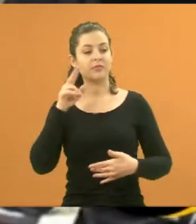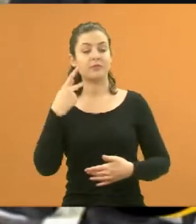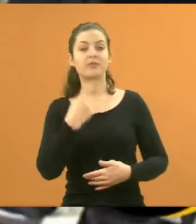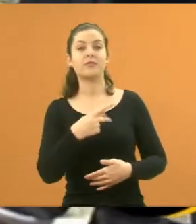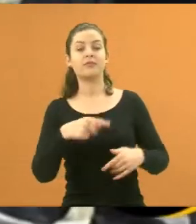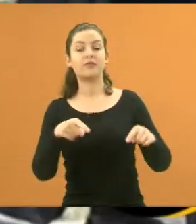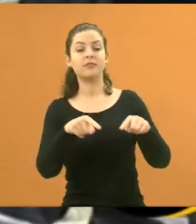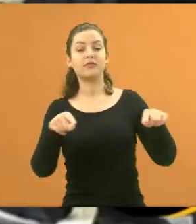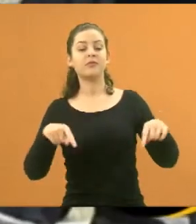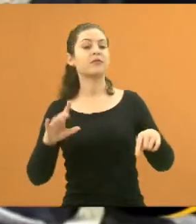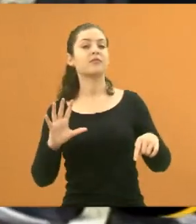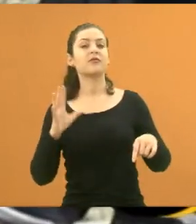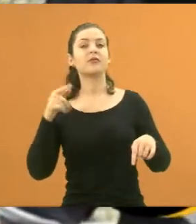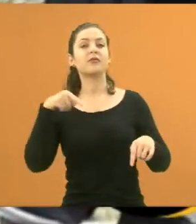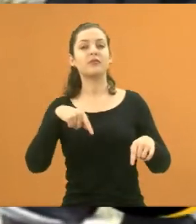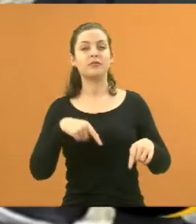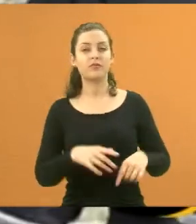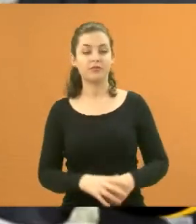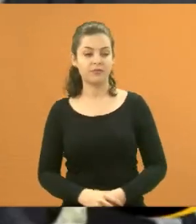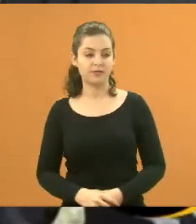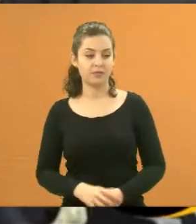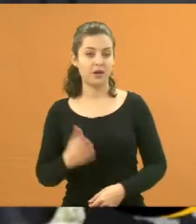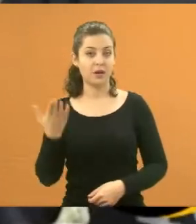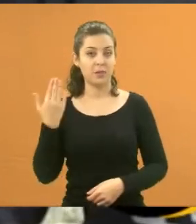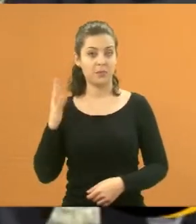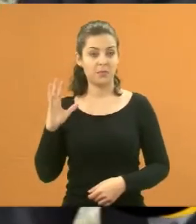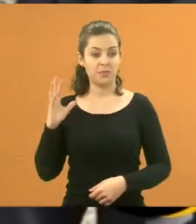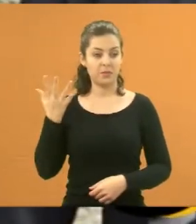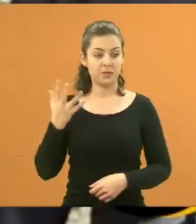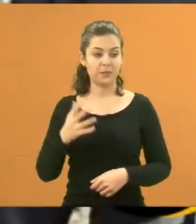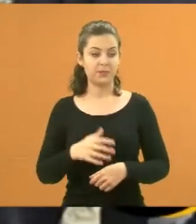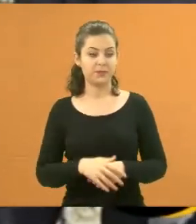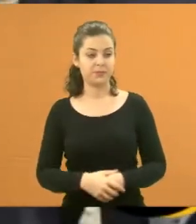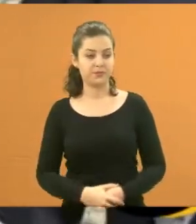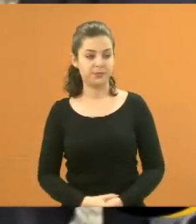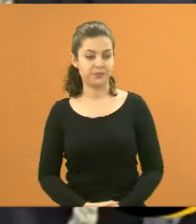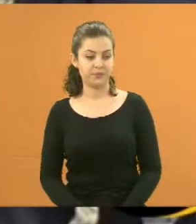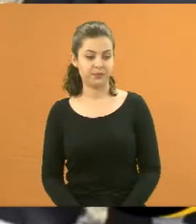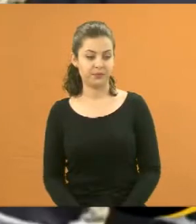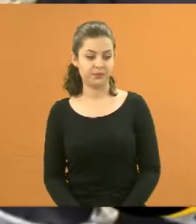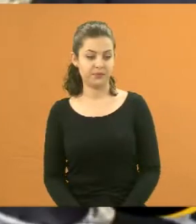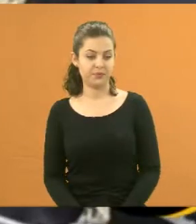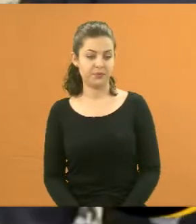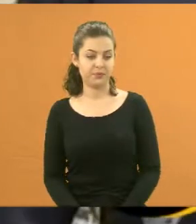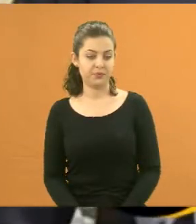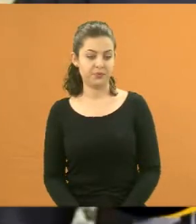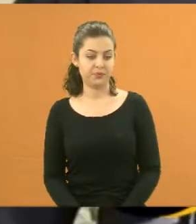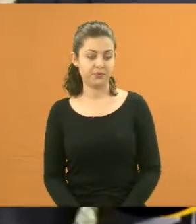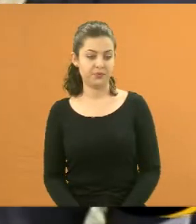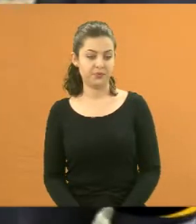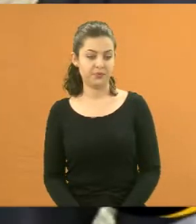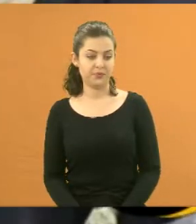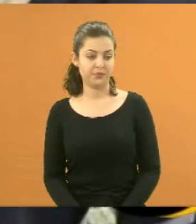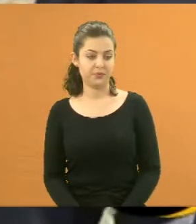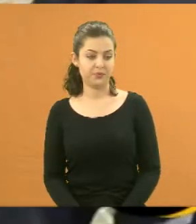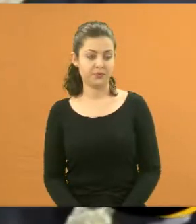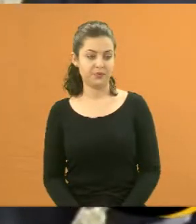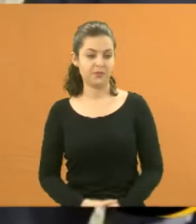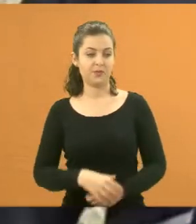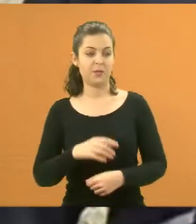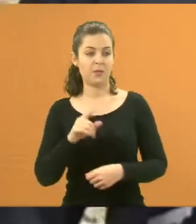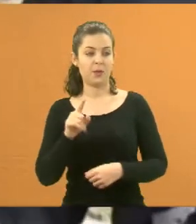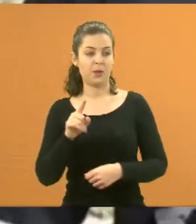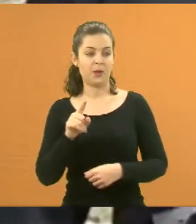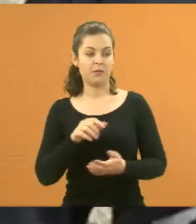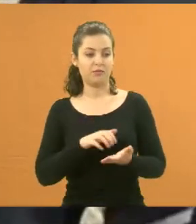terreno aqui. Claudinelson, o que aconteceu aqui? O que aconteceu com meu cunhado tomou multa por causa do terreno sujo, por causa da calçada.